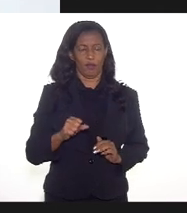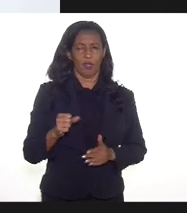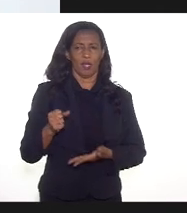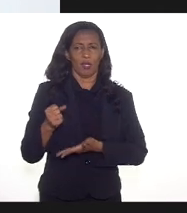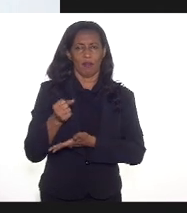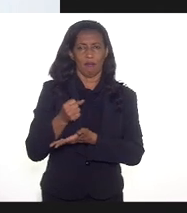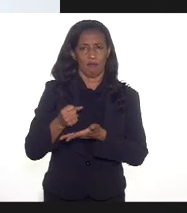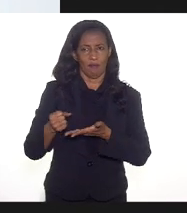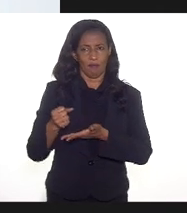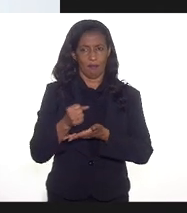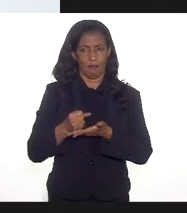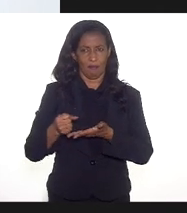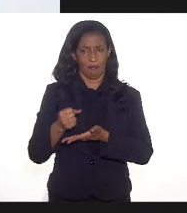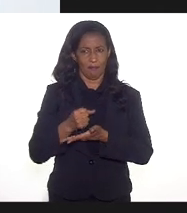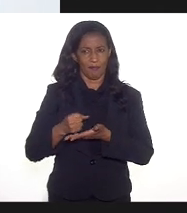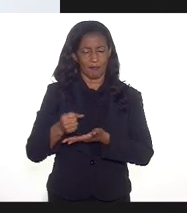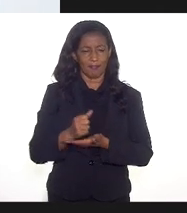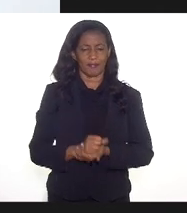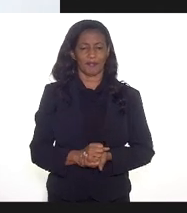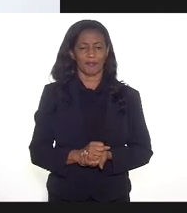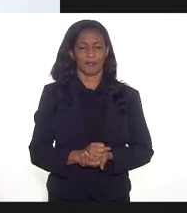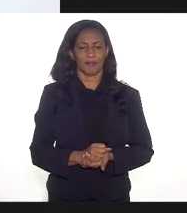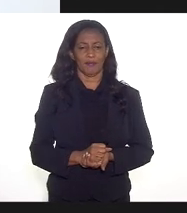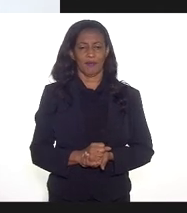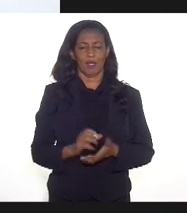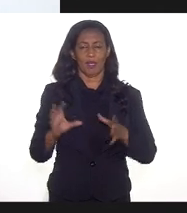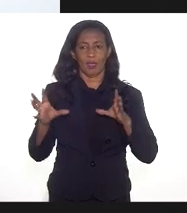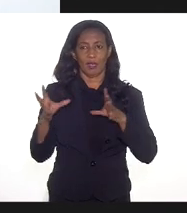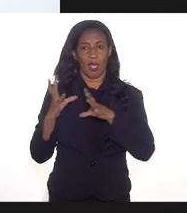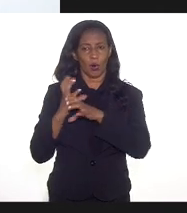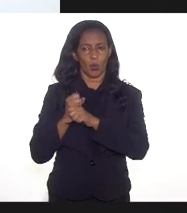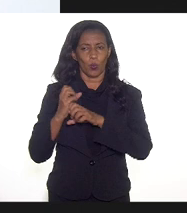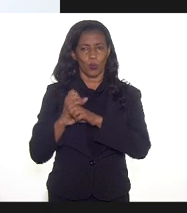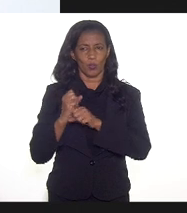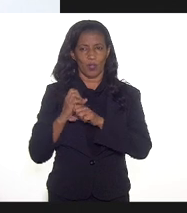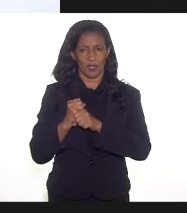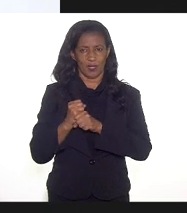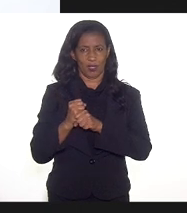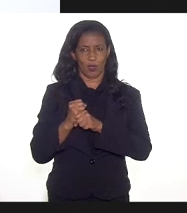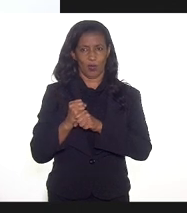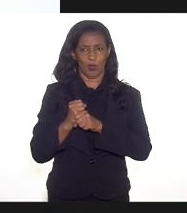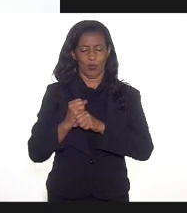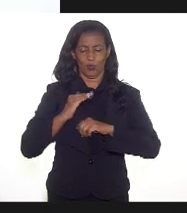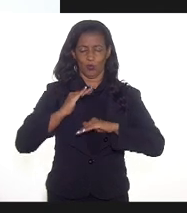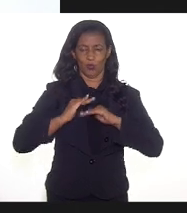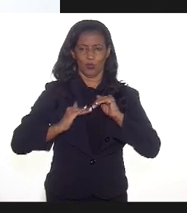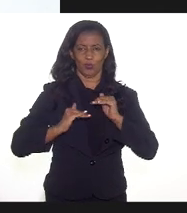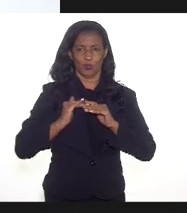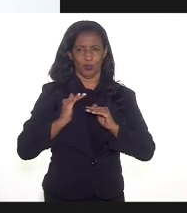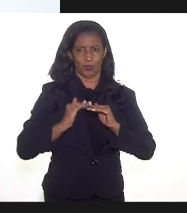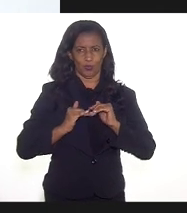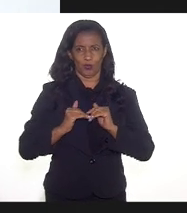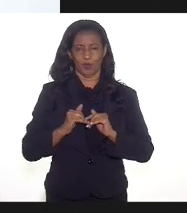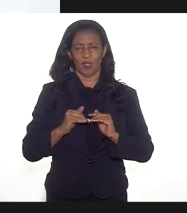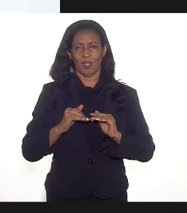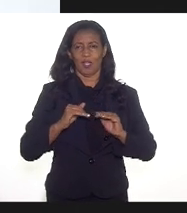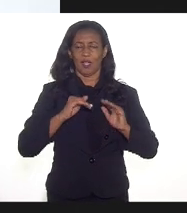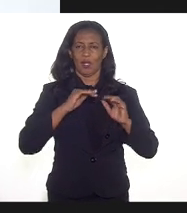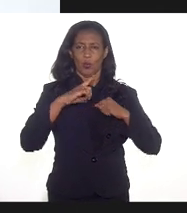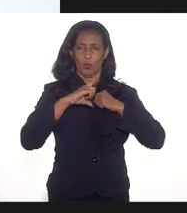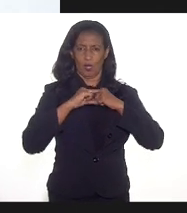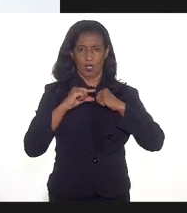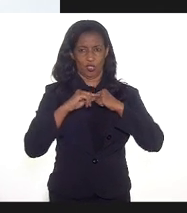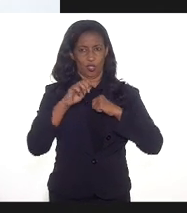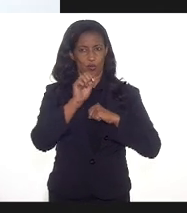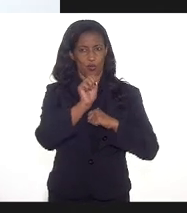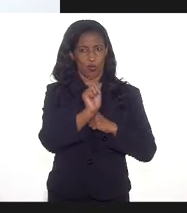fundamentação da licitude ou ilicitude de acumulação de cargos públicos. Na linha A do artigo